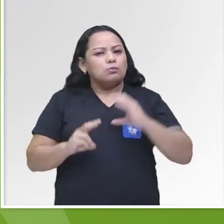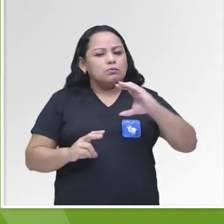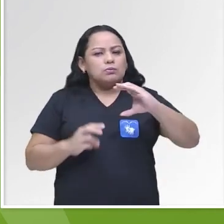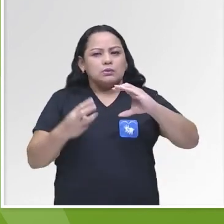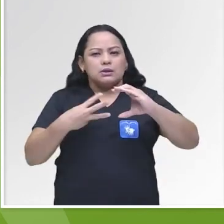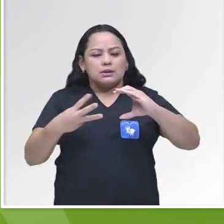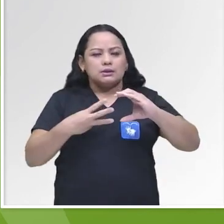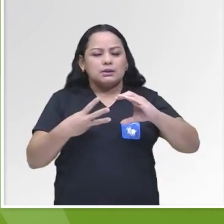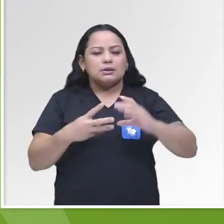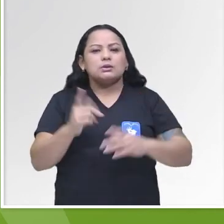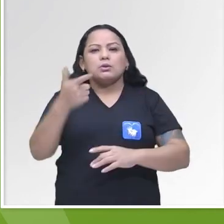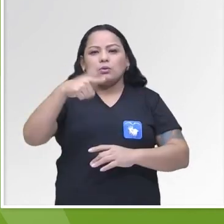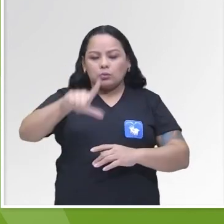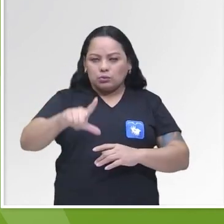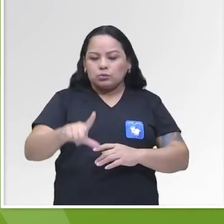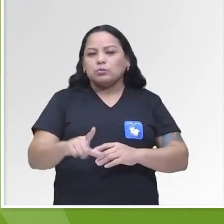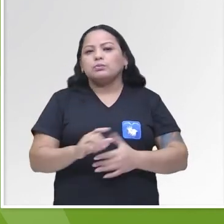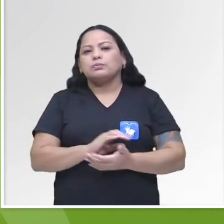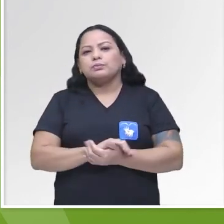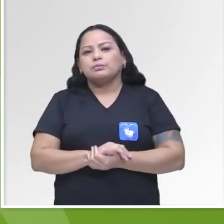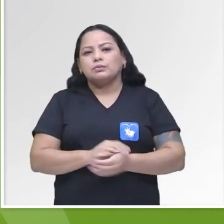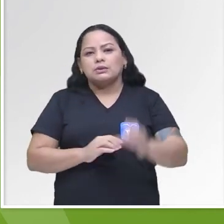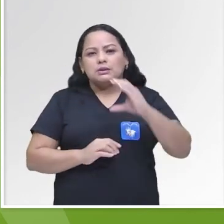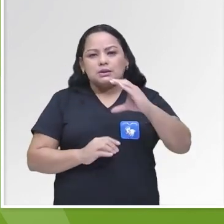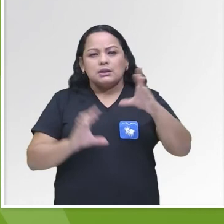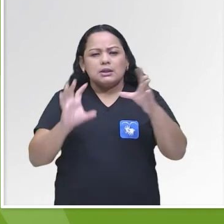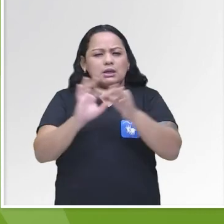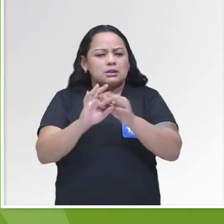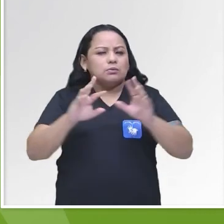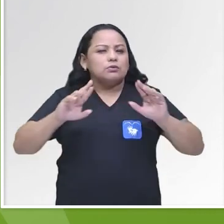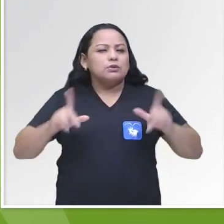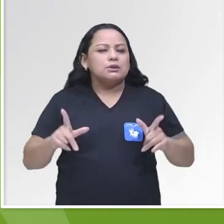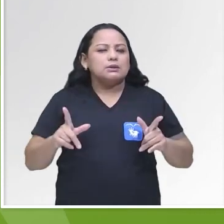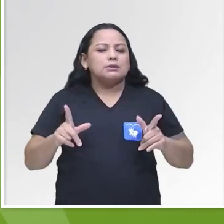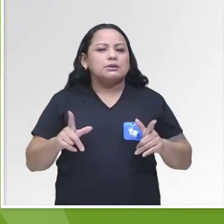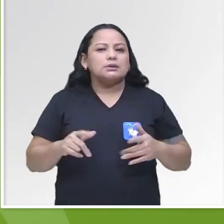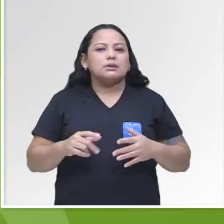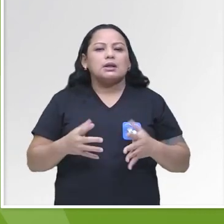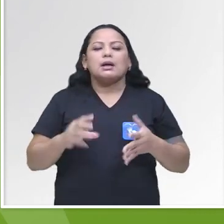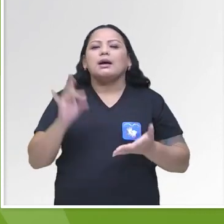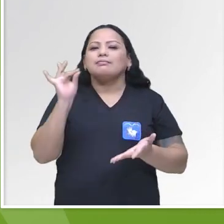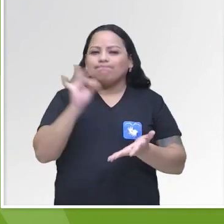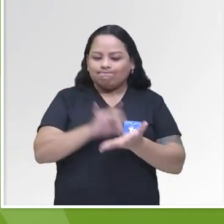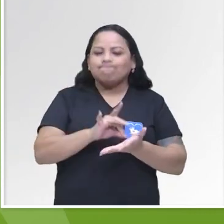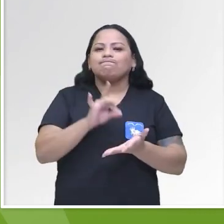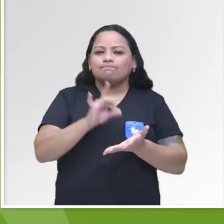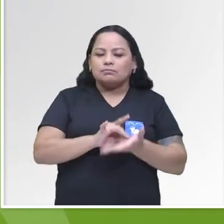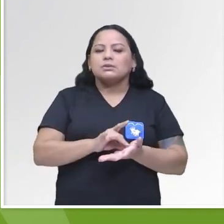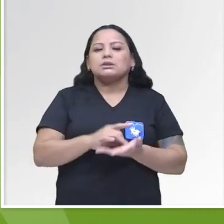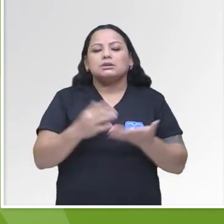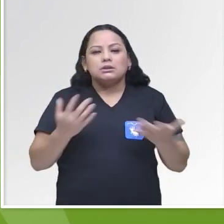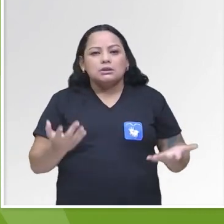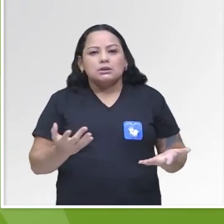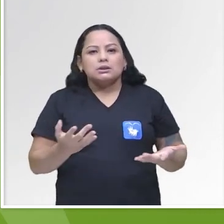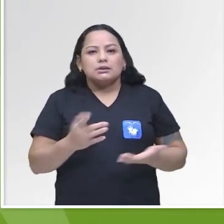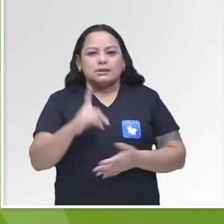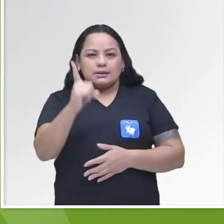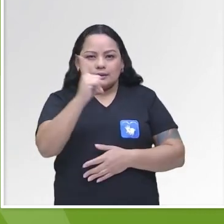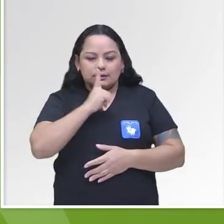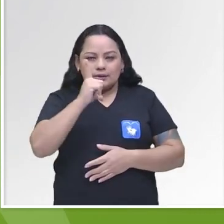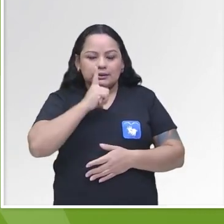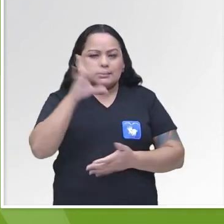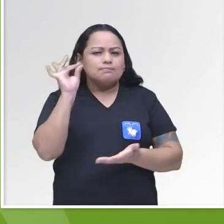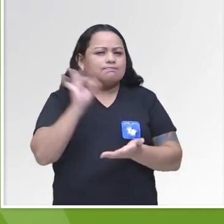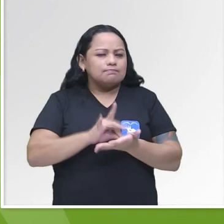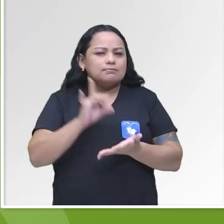mais um carbono com ligantes diferentes, que aí confirma que vai